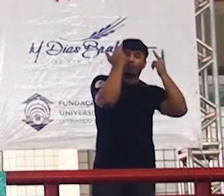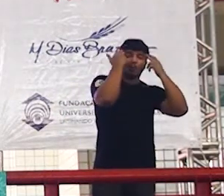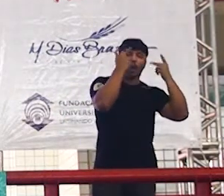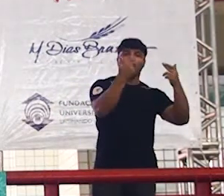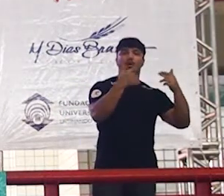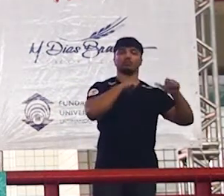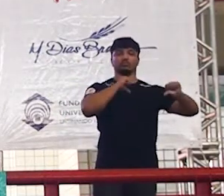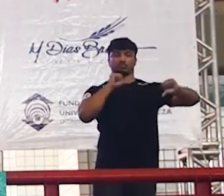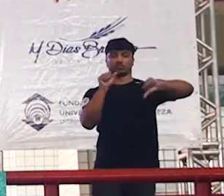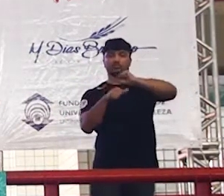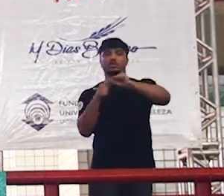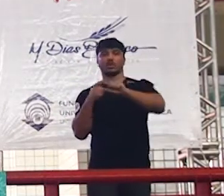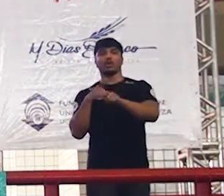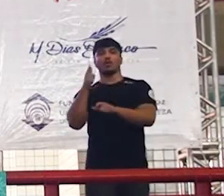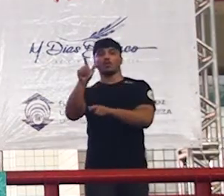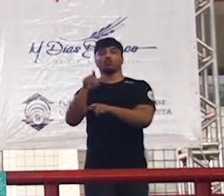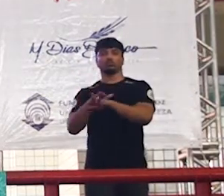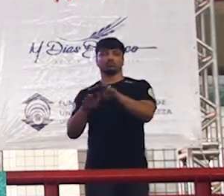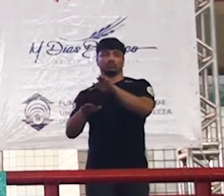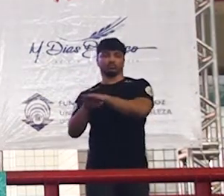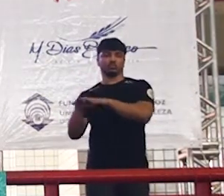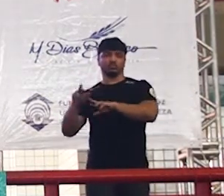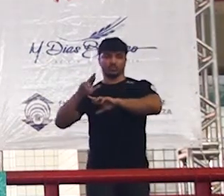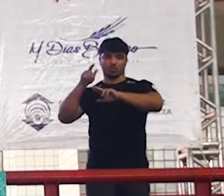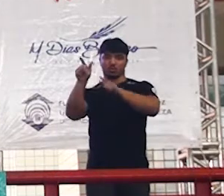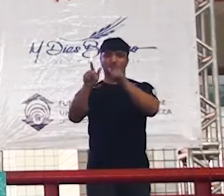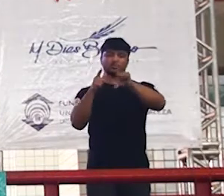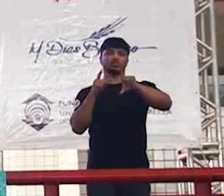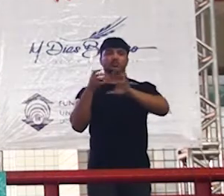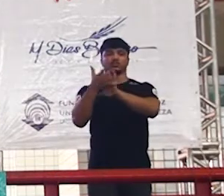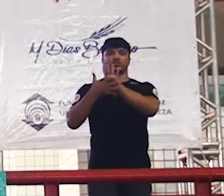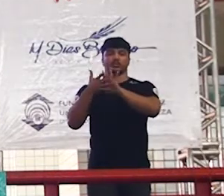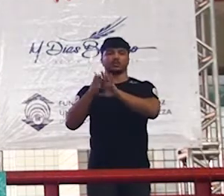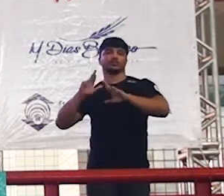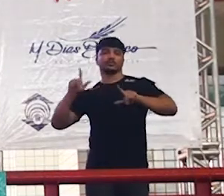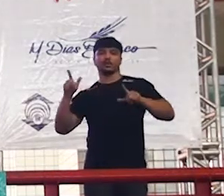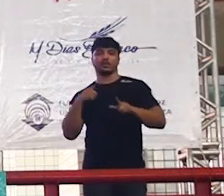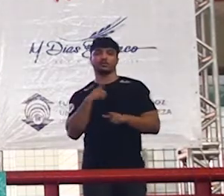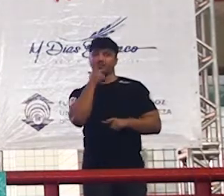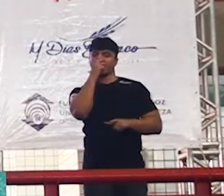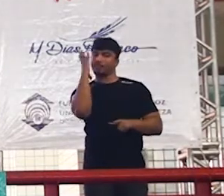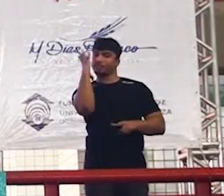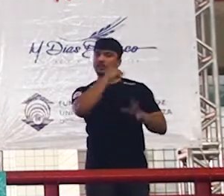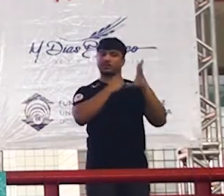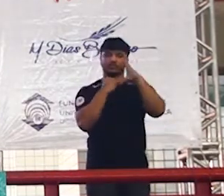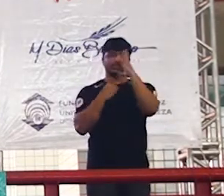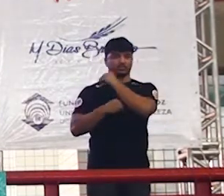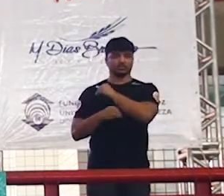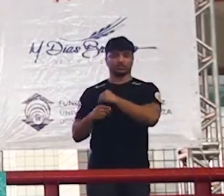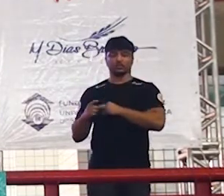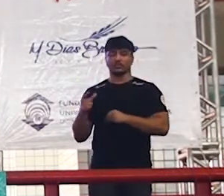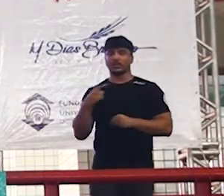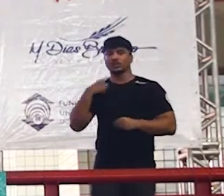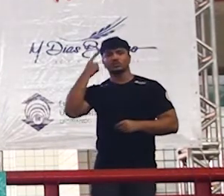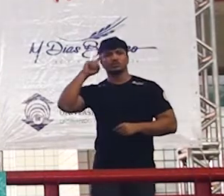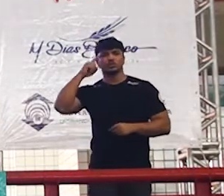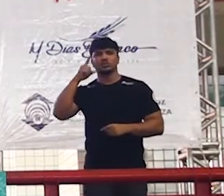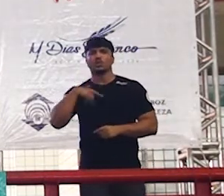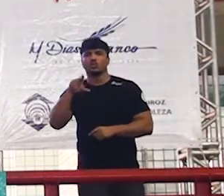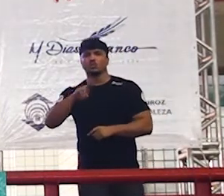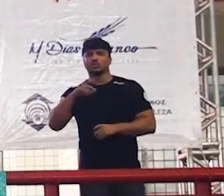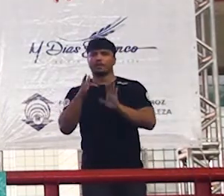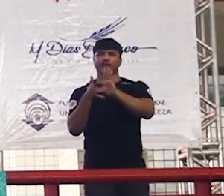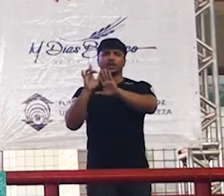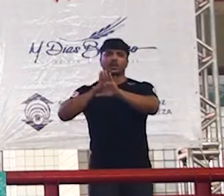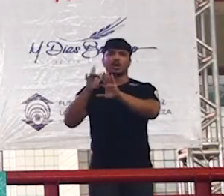dão outras camadas ao texto, dão mais beleza ao texto. Por que no nosso dia a dia a gente usa uma metáfora,